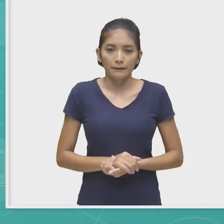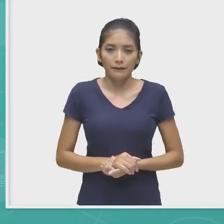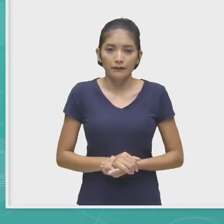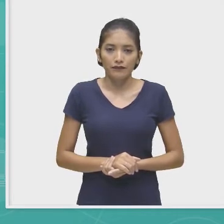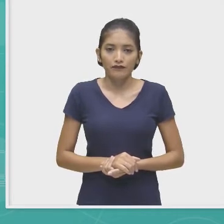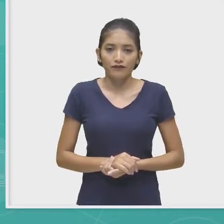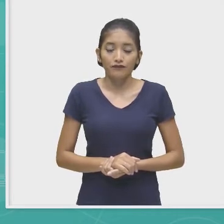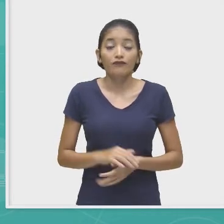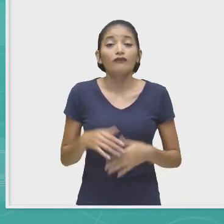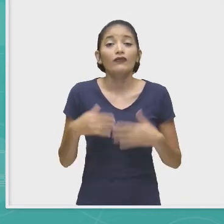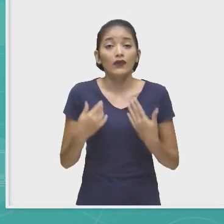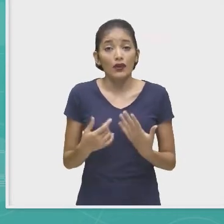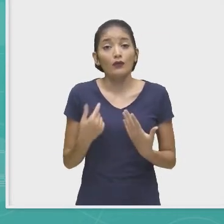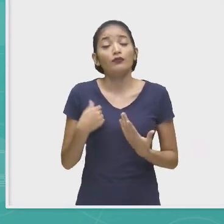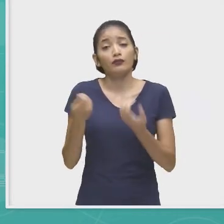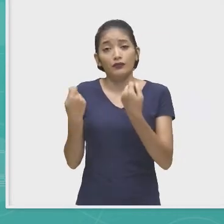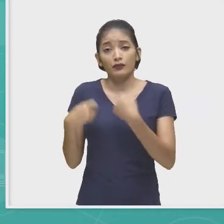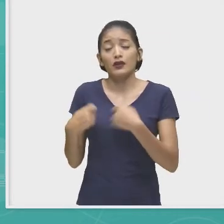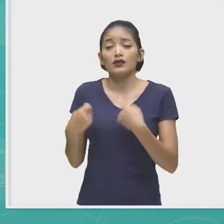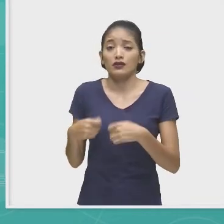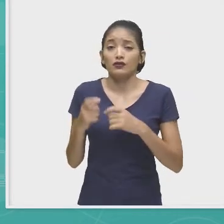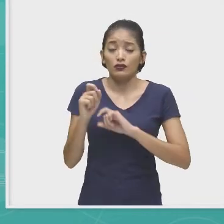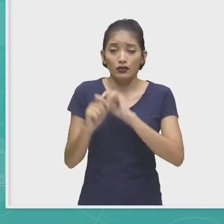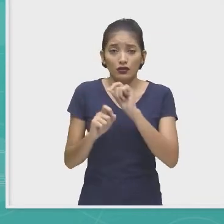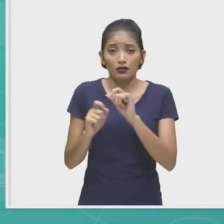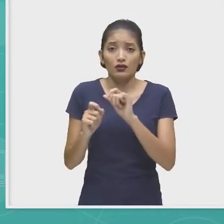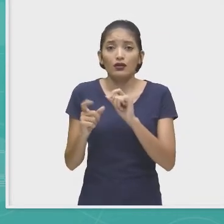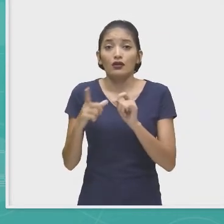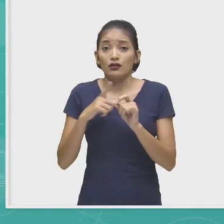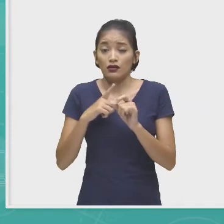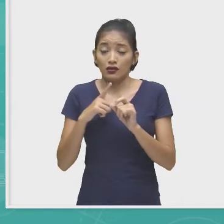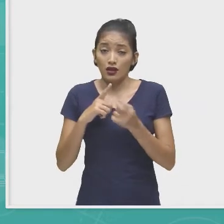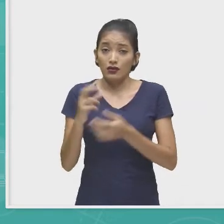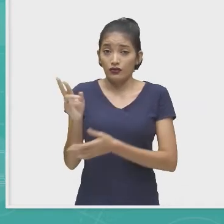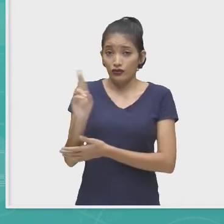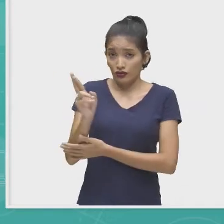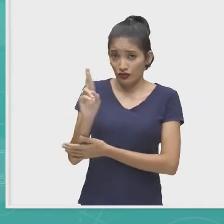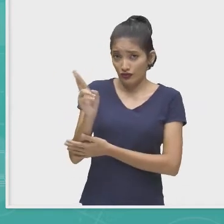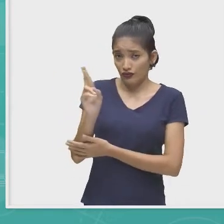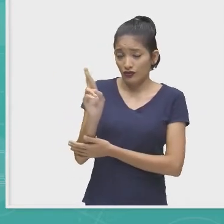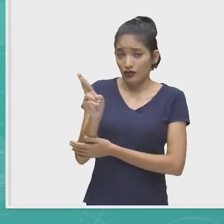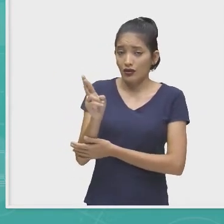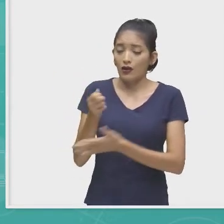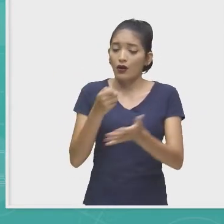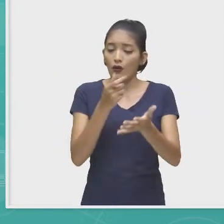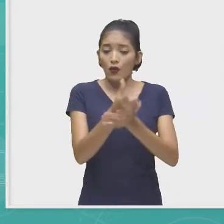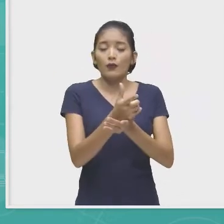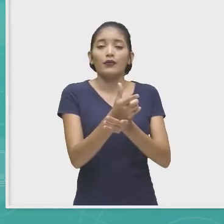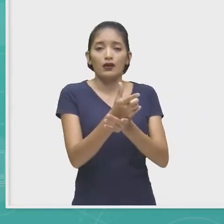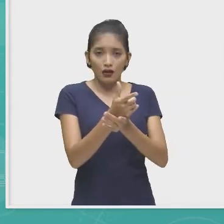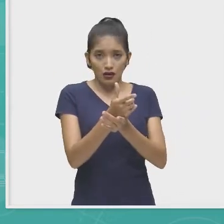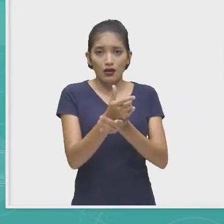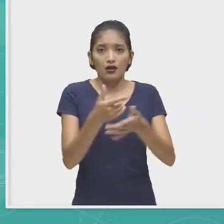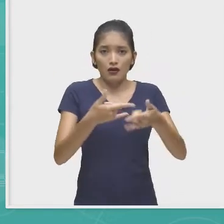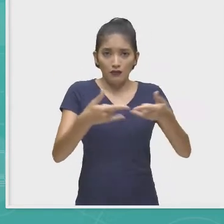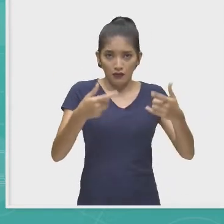Então, quanto que eu preciso, né, ter para comprar a passagem de R$